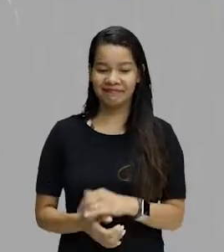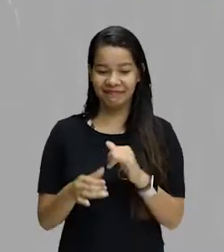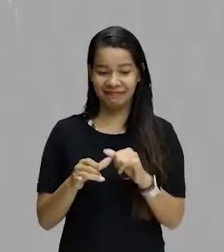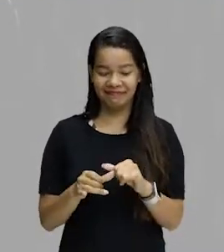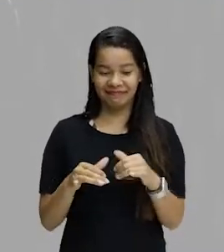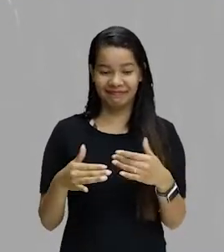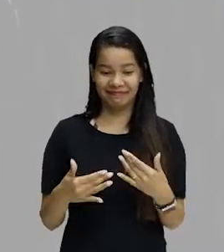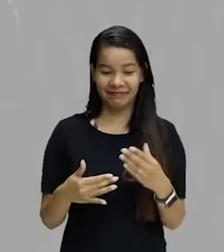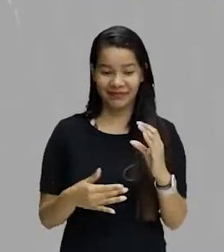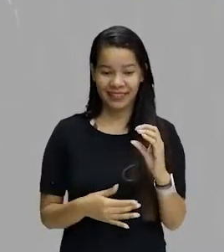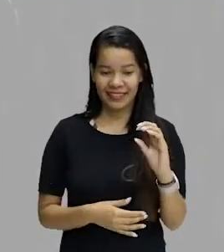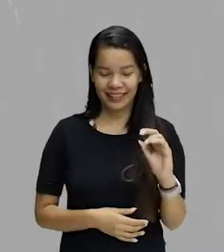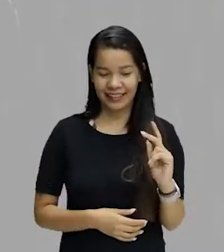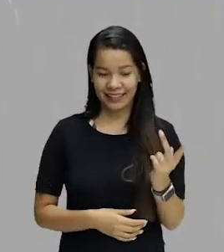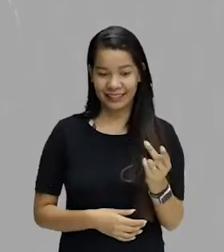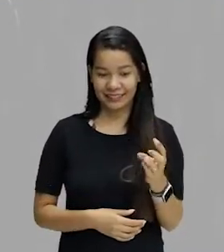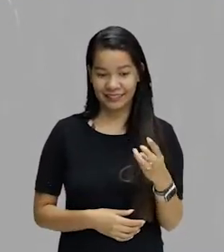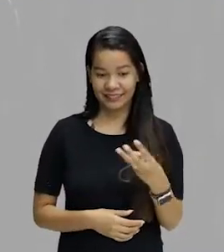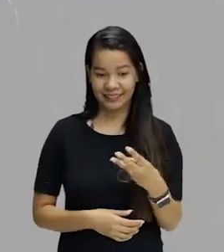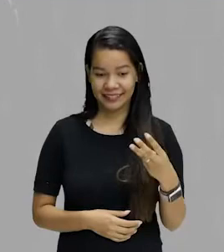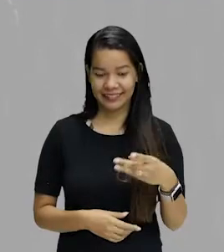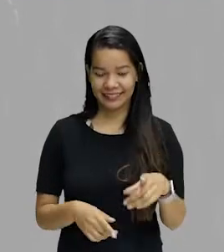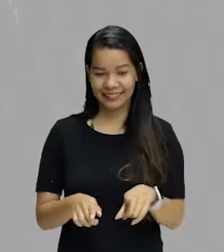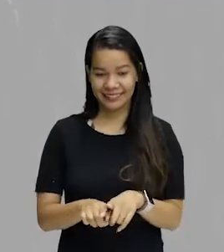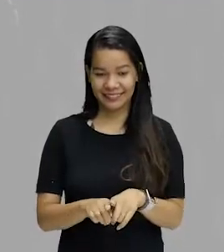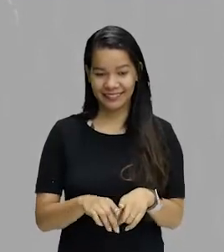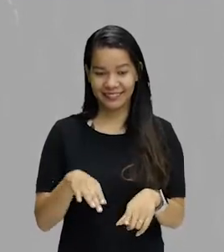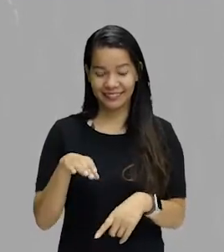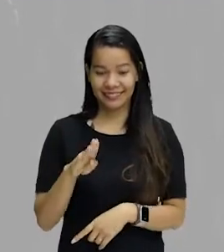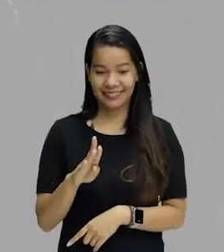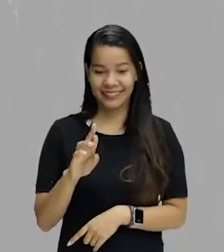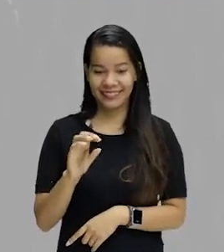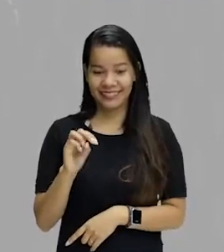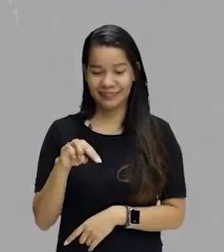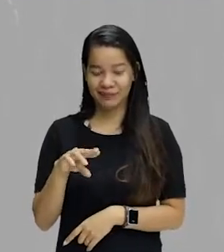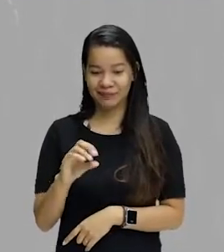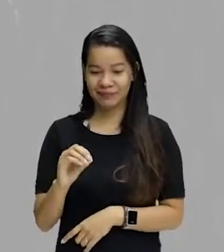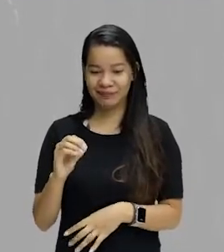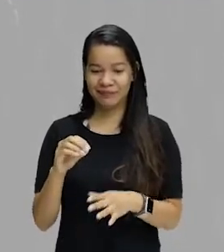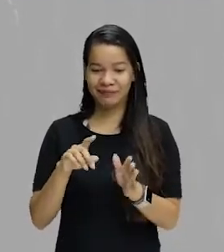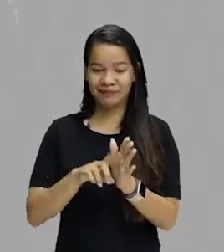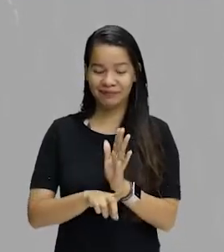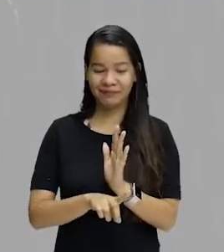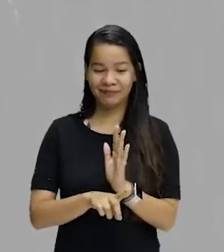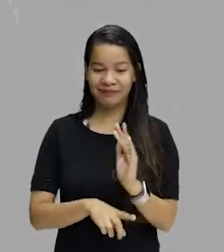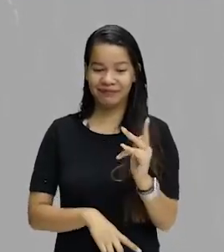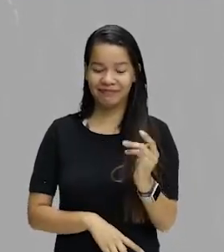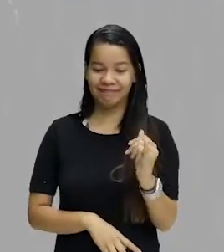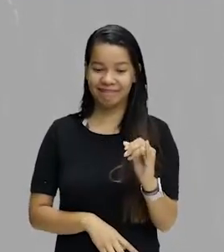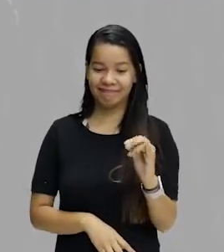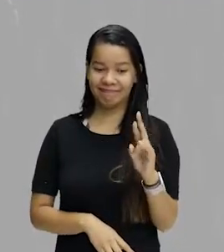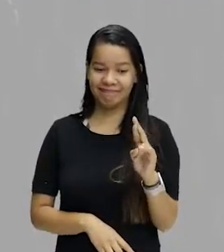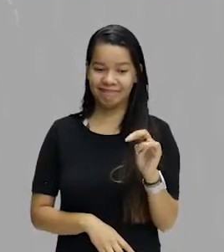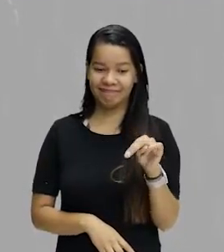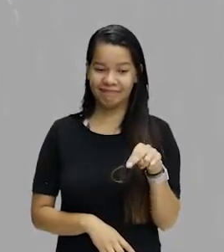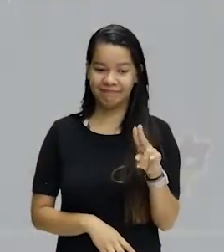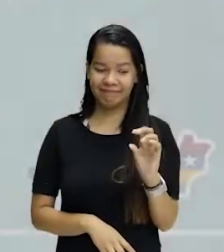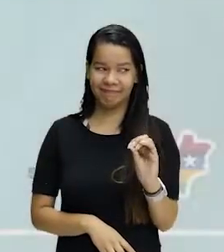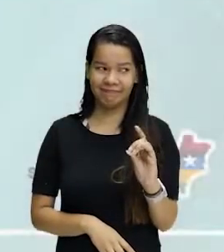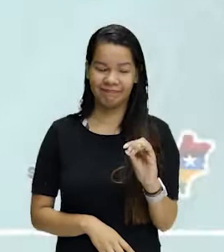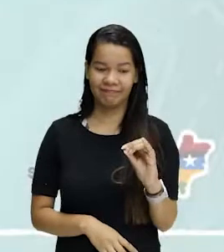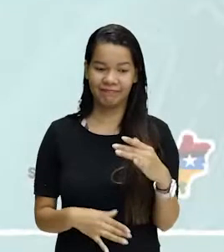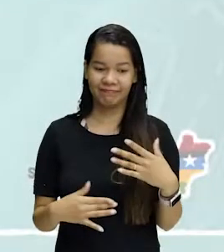um CH3. E o bromo para o carbono menos hidrogenado. Então, a regra